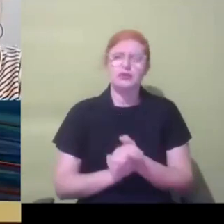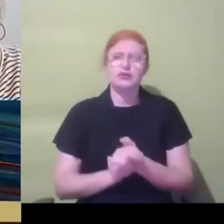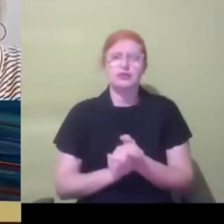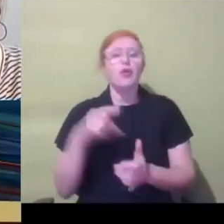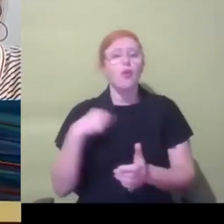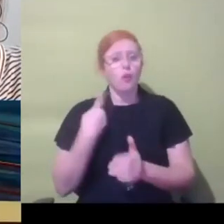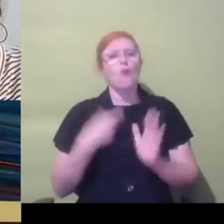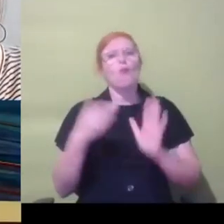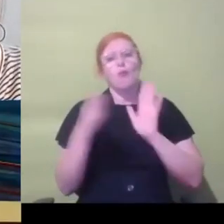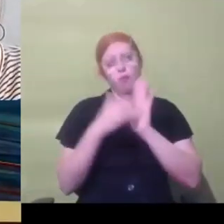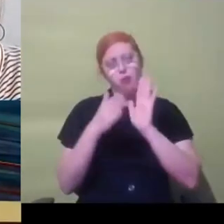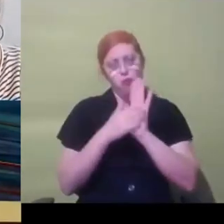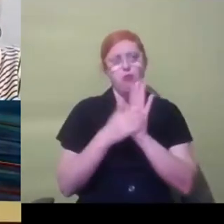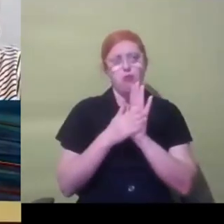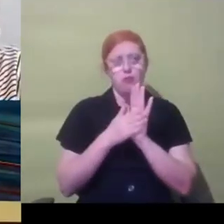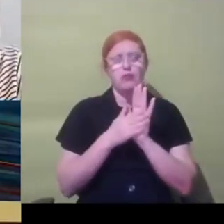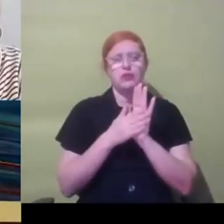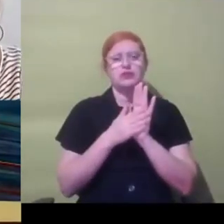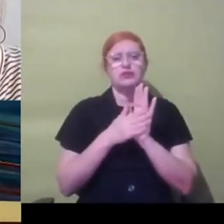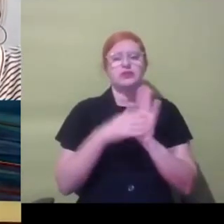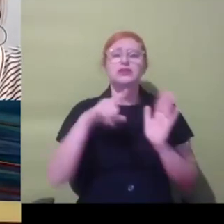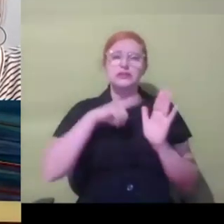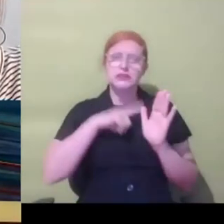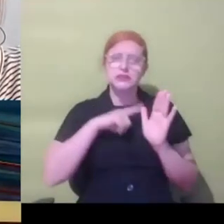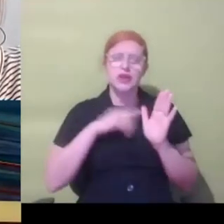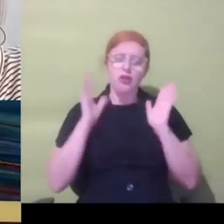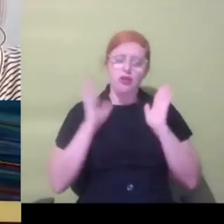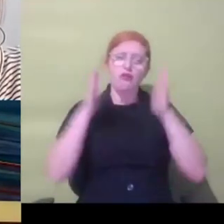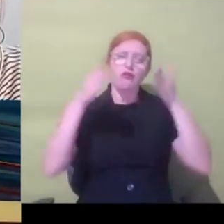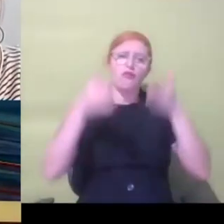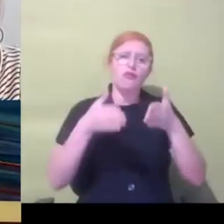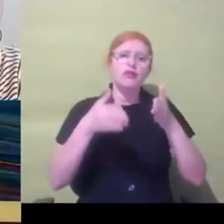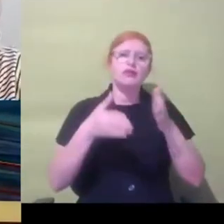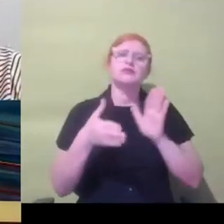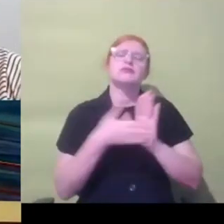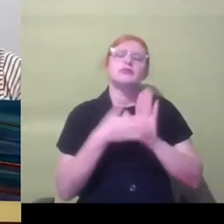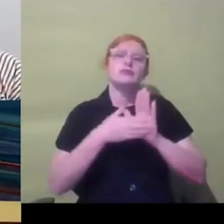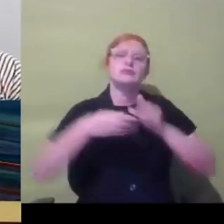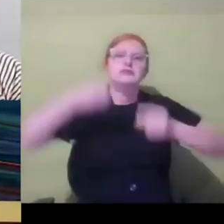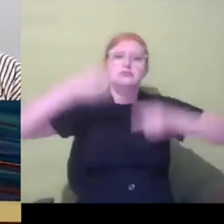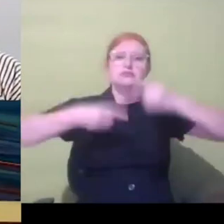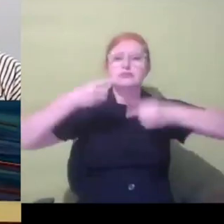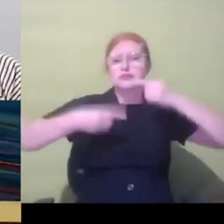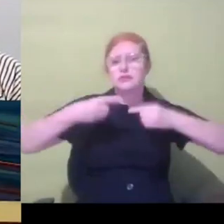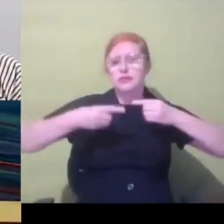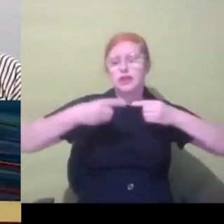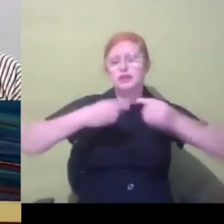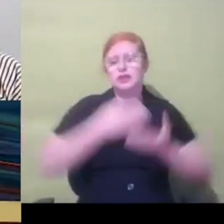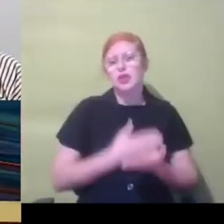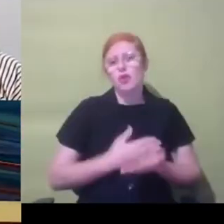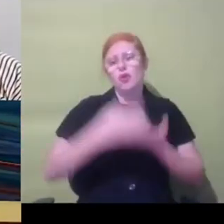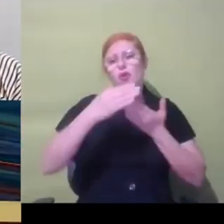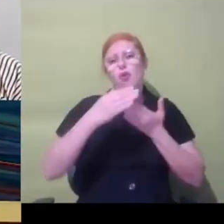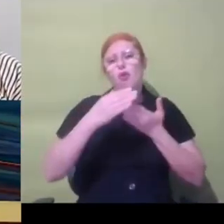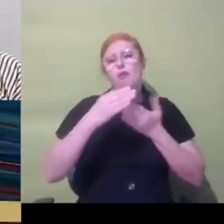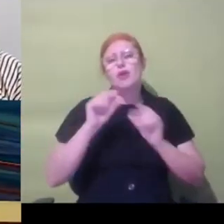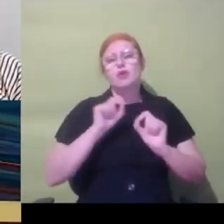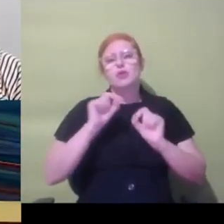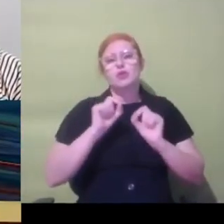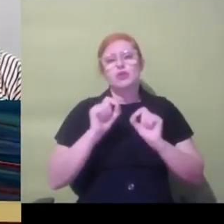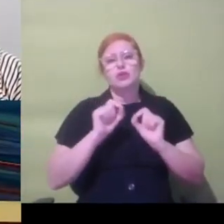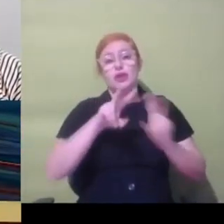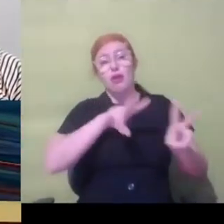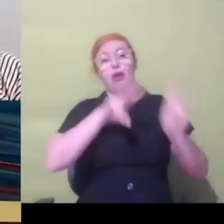essa nossa proposta, Pri, vem bem nesse sentido de propor um debate a partir de coisas que a gente